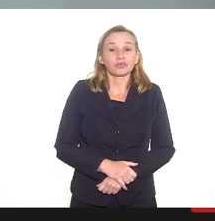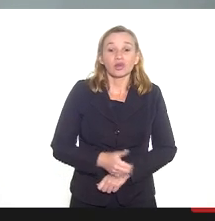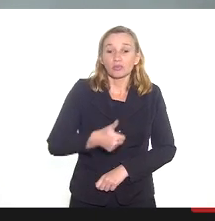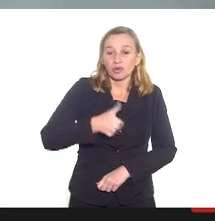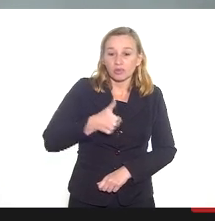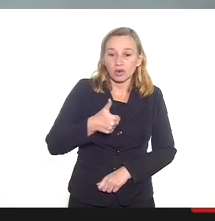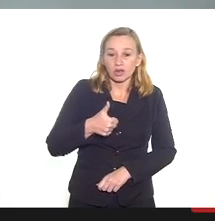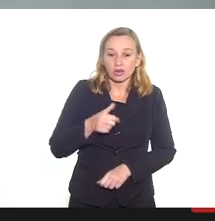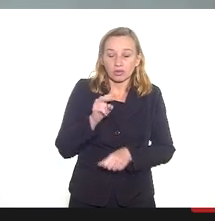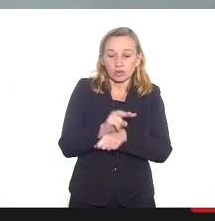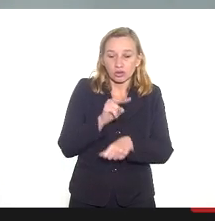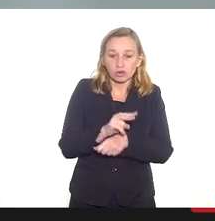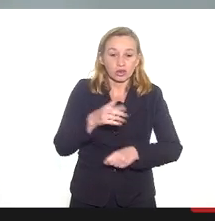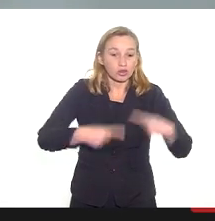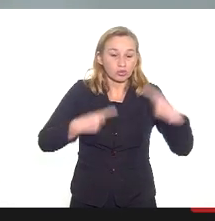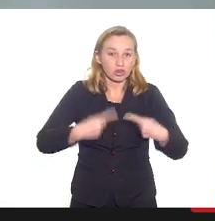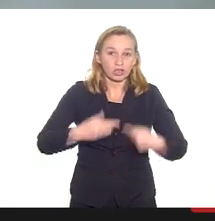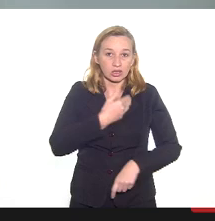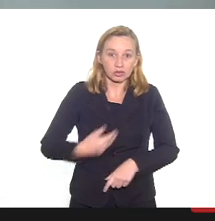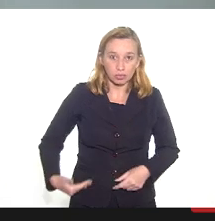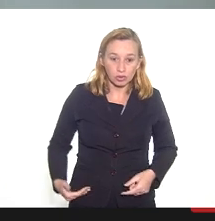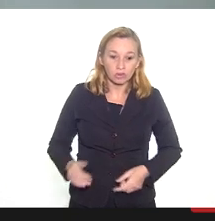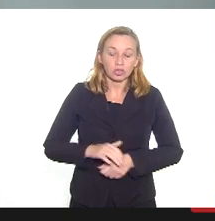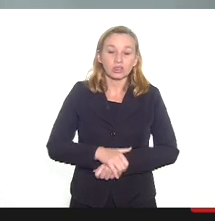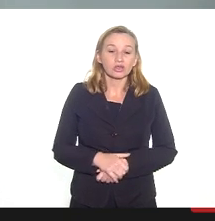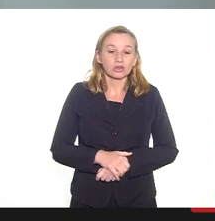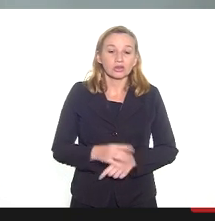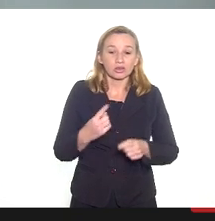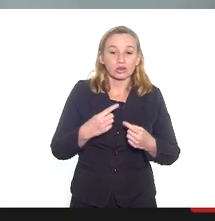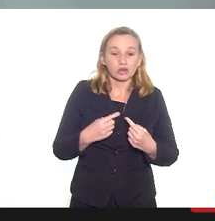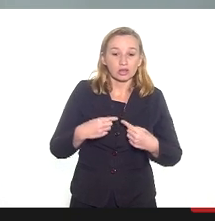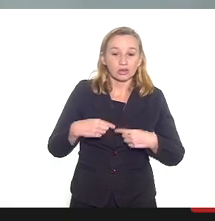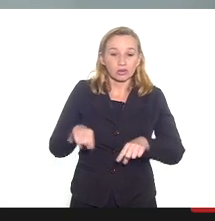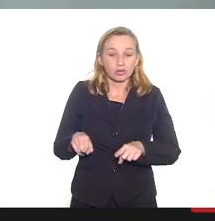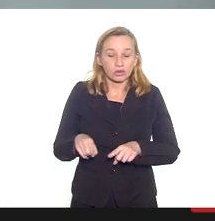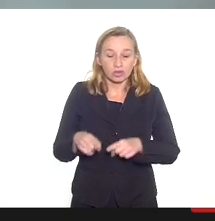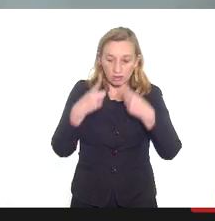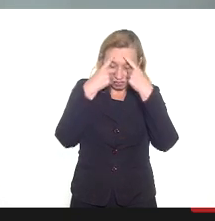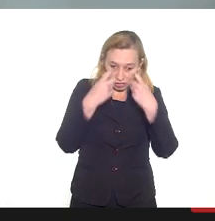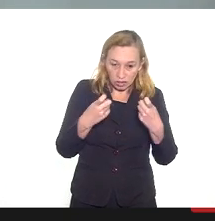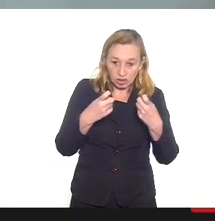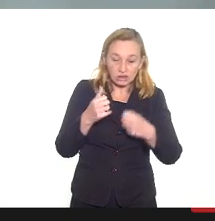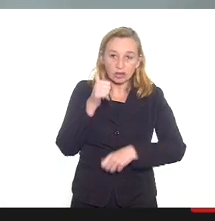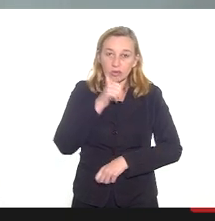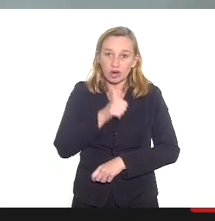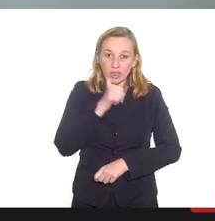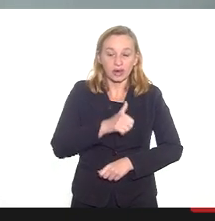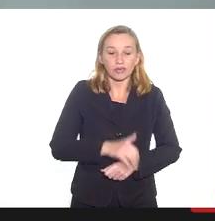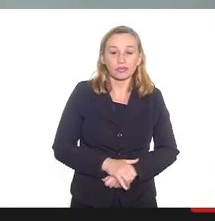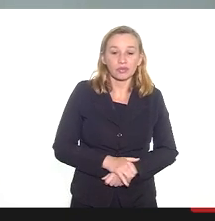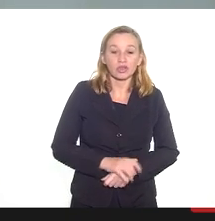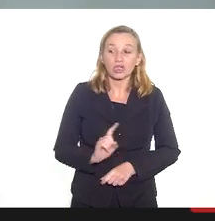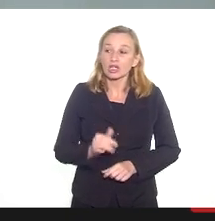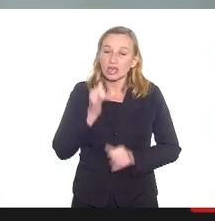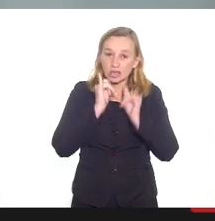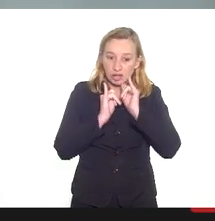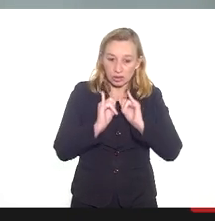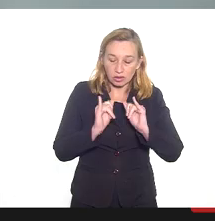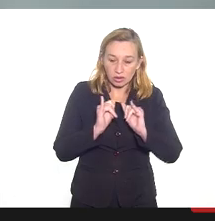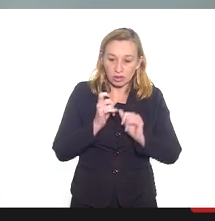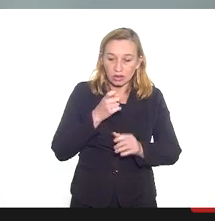o monitoramento das políticas públicas e do enfrentamento à violência contra as mulheres e as denúncias em